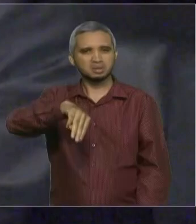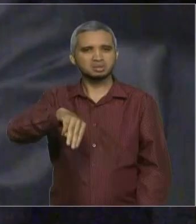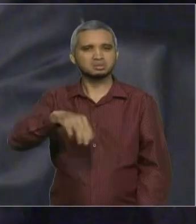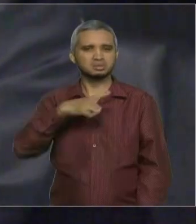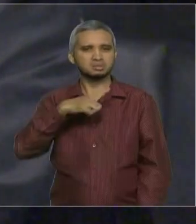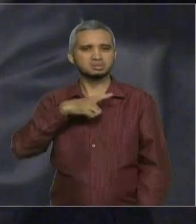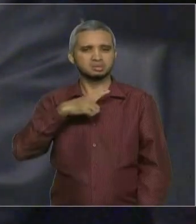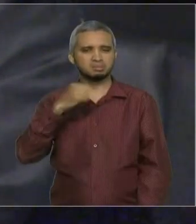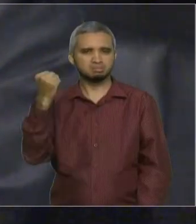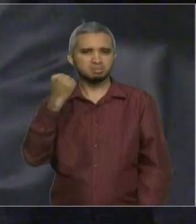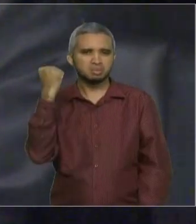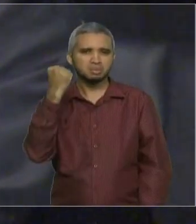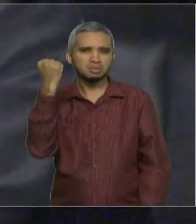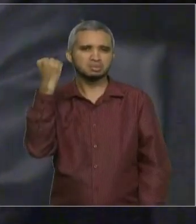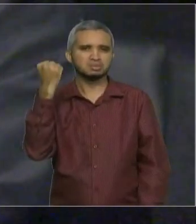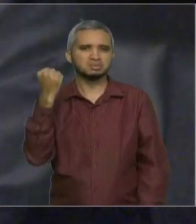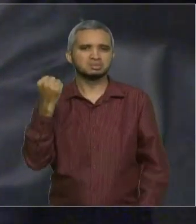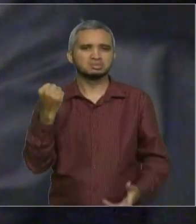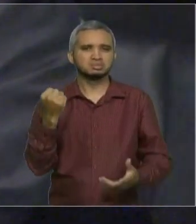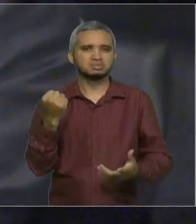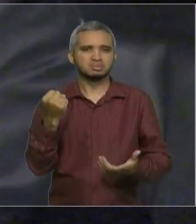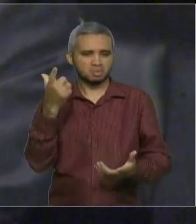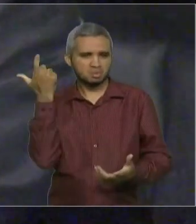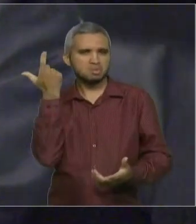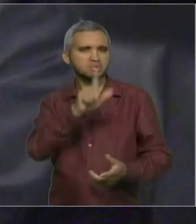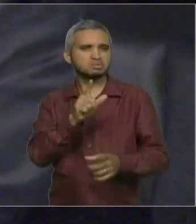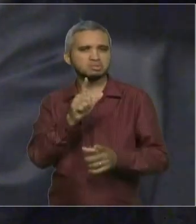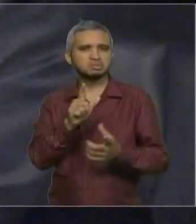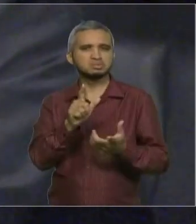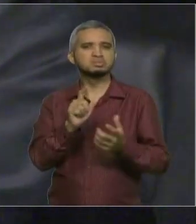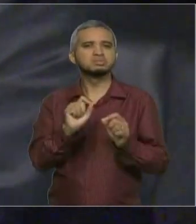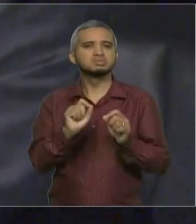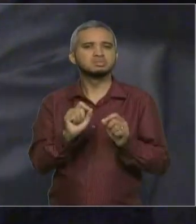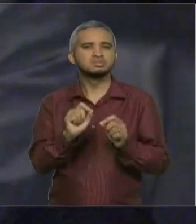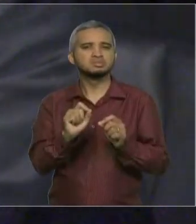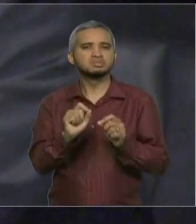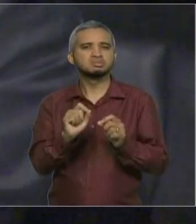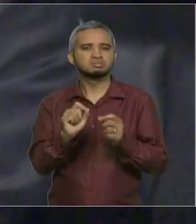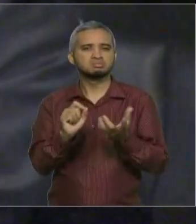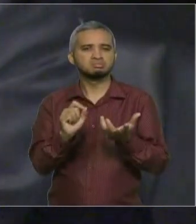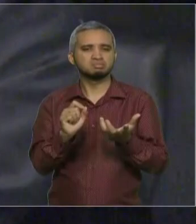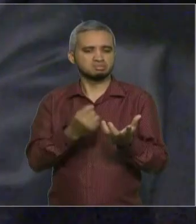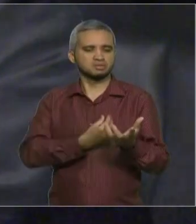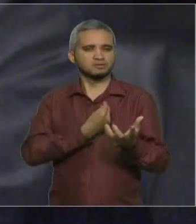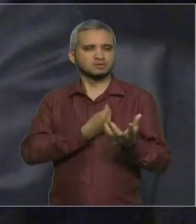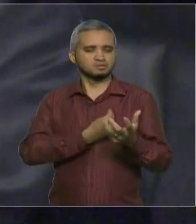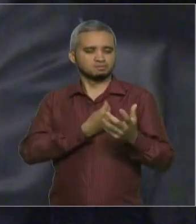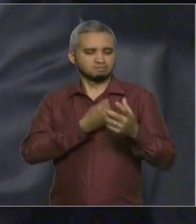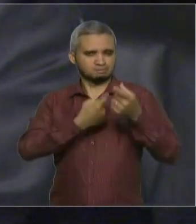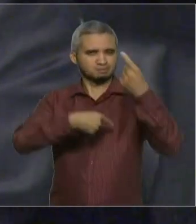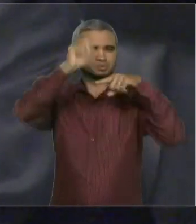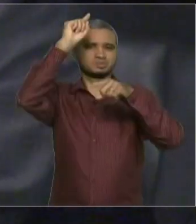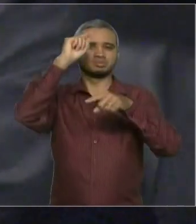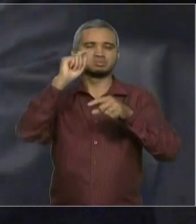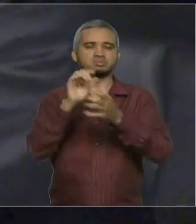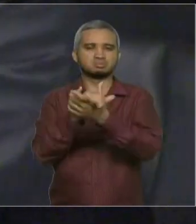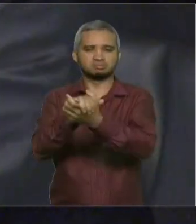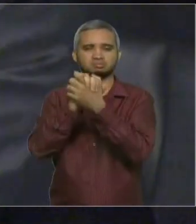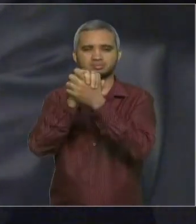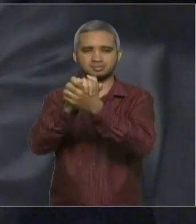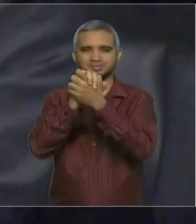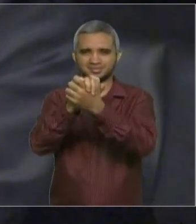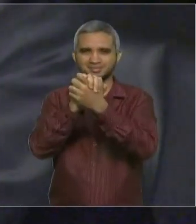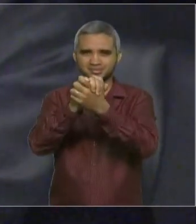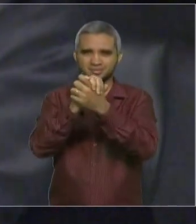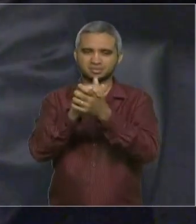serenidade, aceita os desígnios. Deputado André, parabéns para Vossa Excelência. Quero